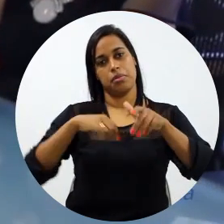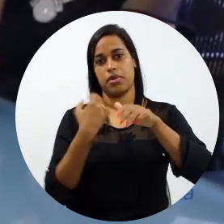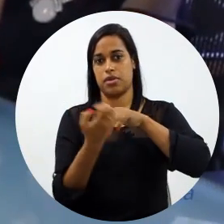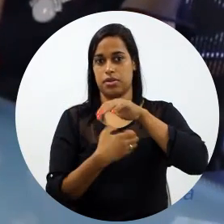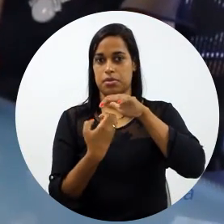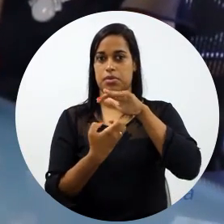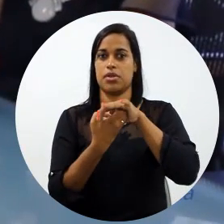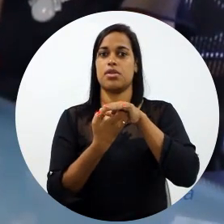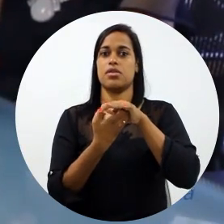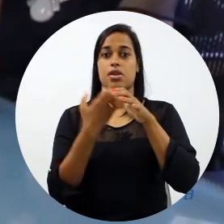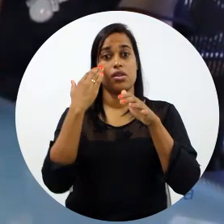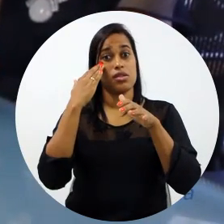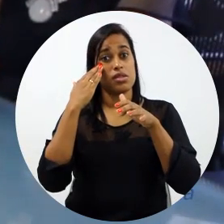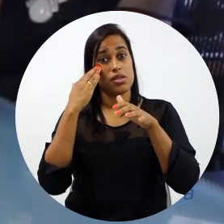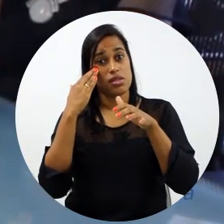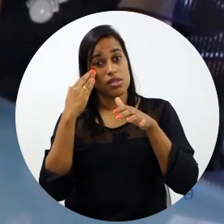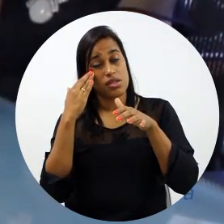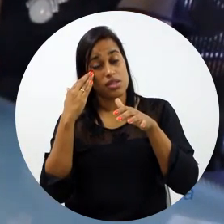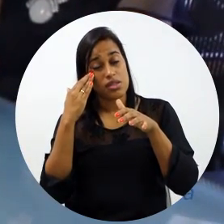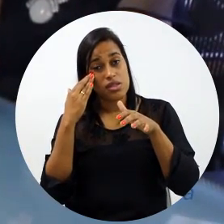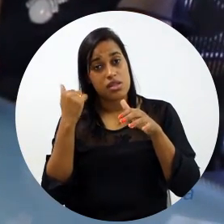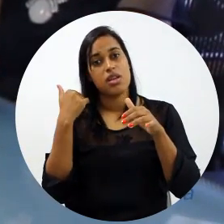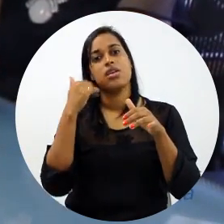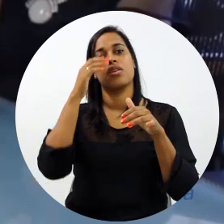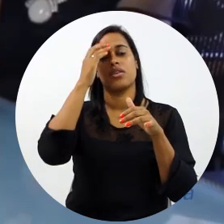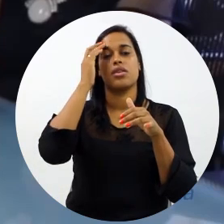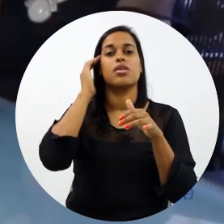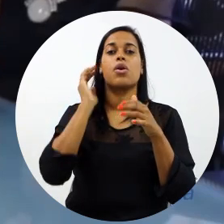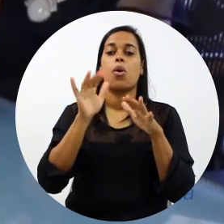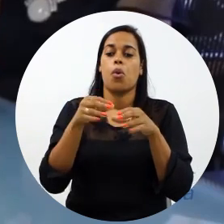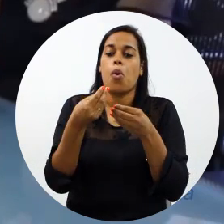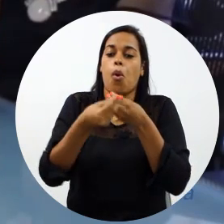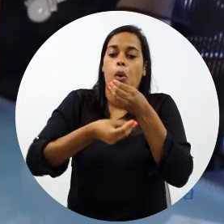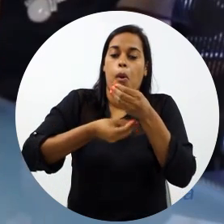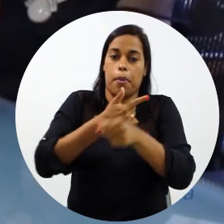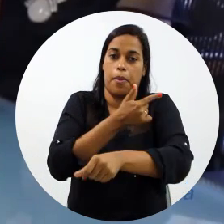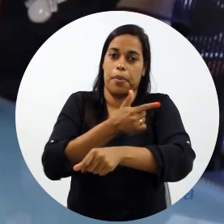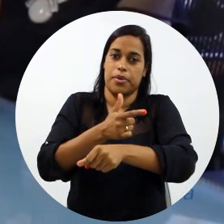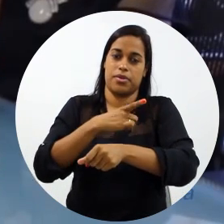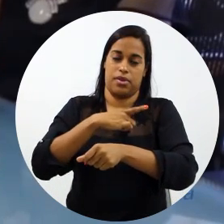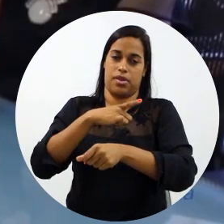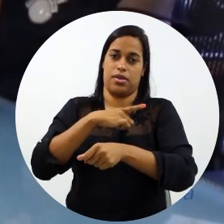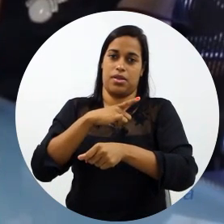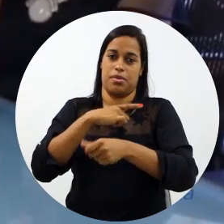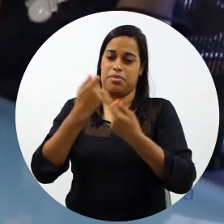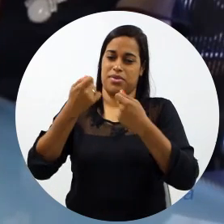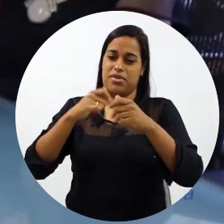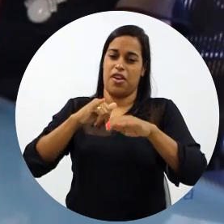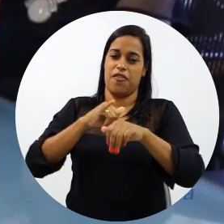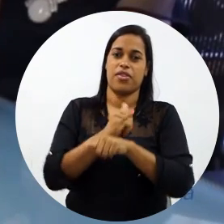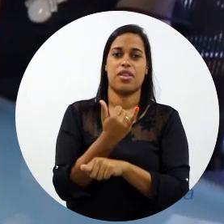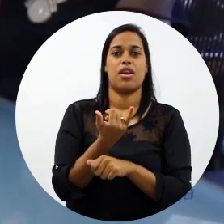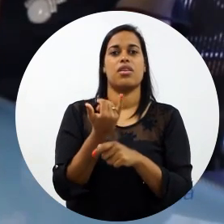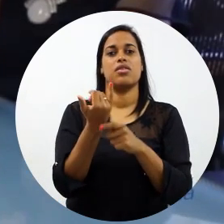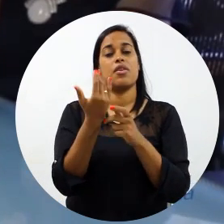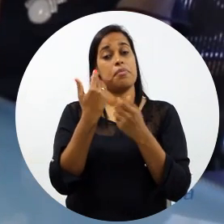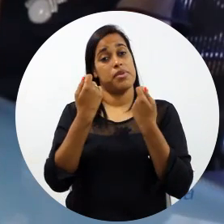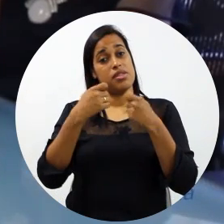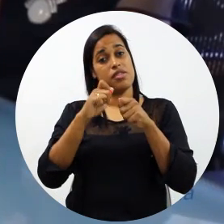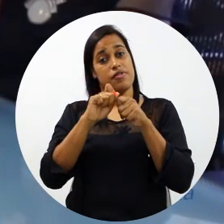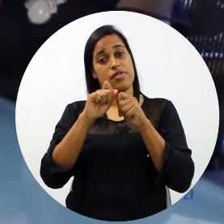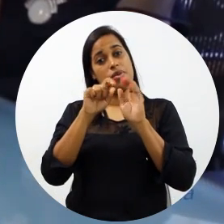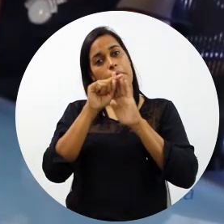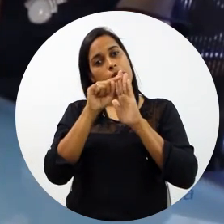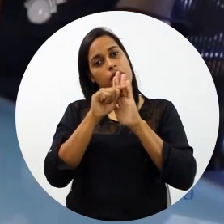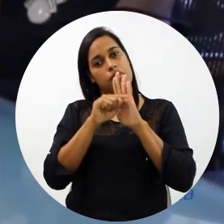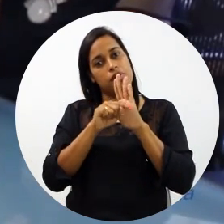entendo, sei quais são os comportamentos que são adequados e que devem ser evitados. Então, eu tenho que fazer um programa,